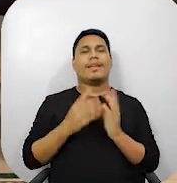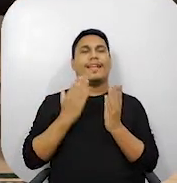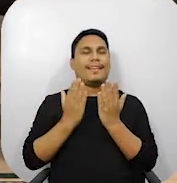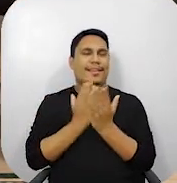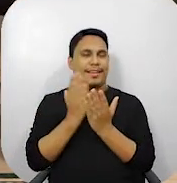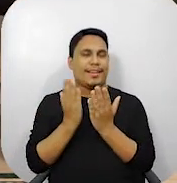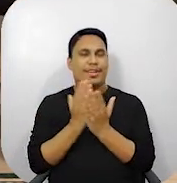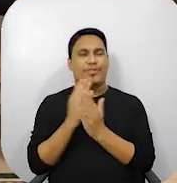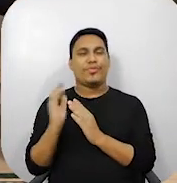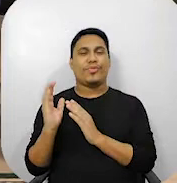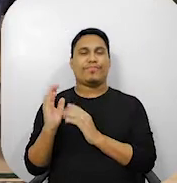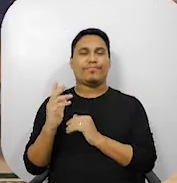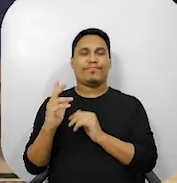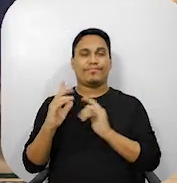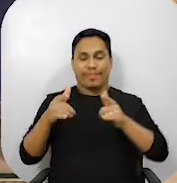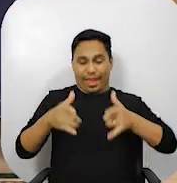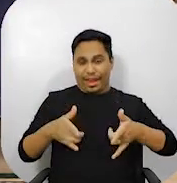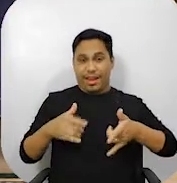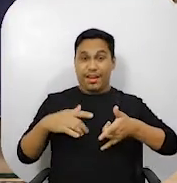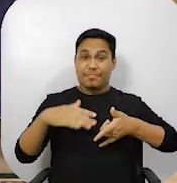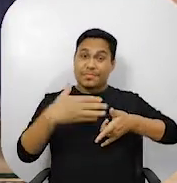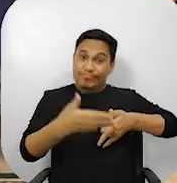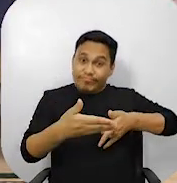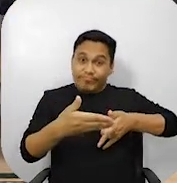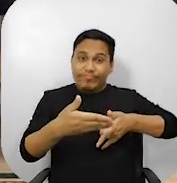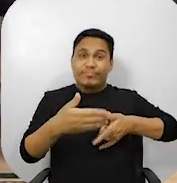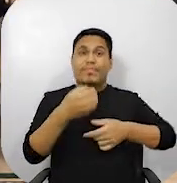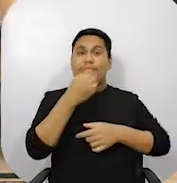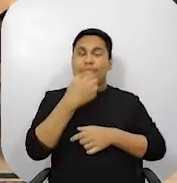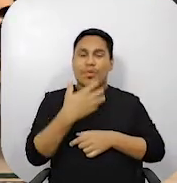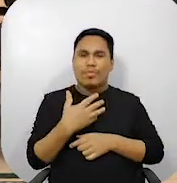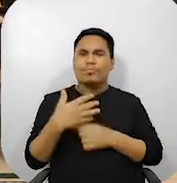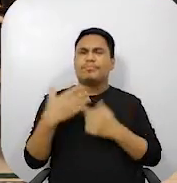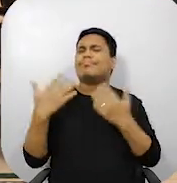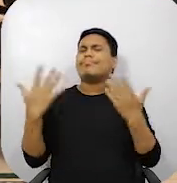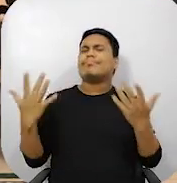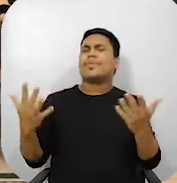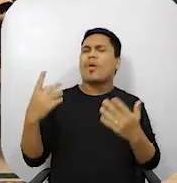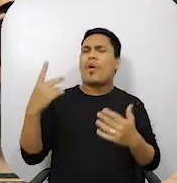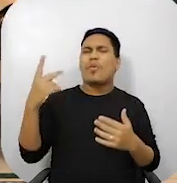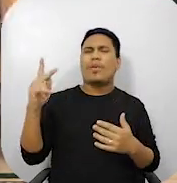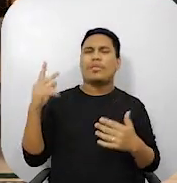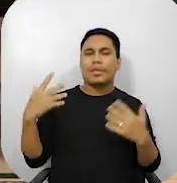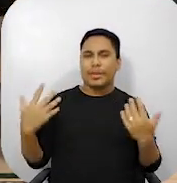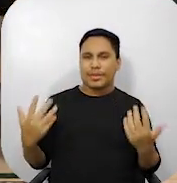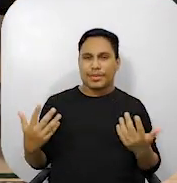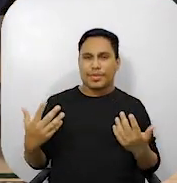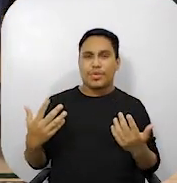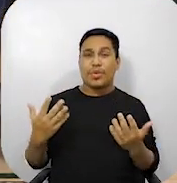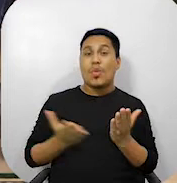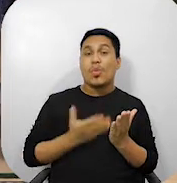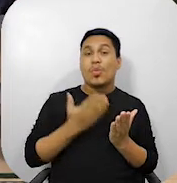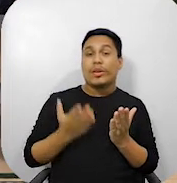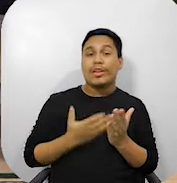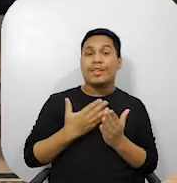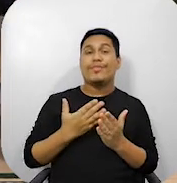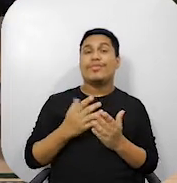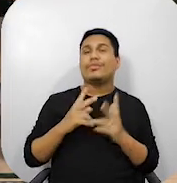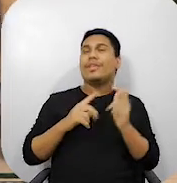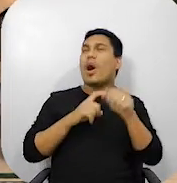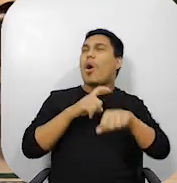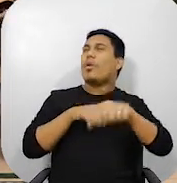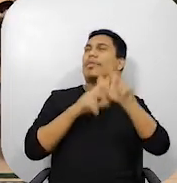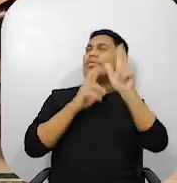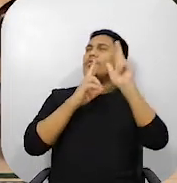você bota lá se folha na hora que você quiser Qual é o teu o meu ter livro de cabeceira vivo de cabeceira